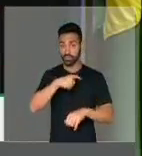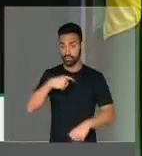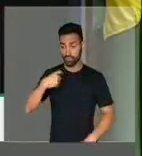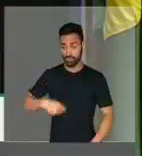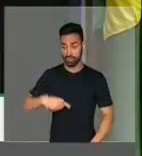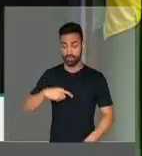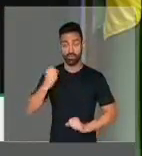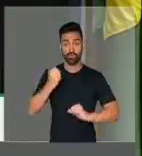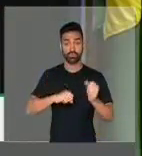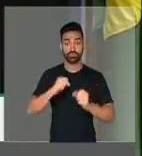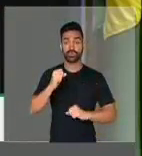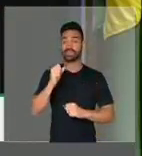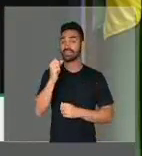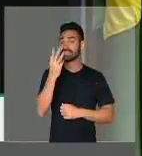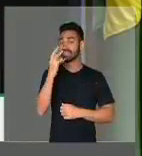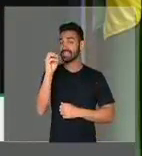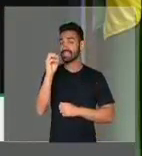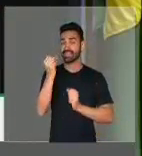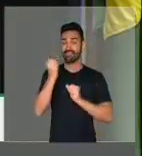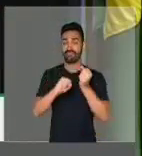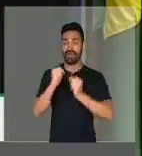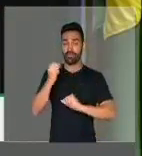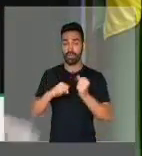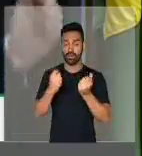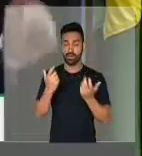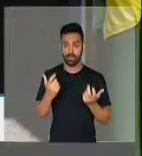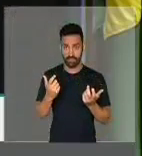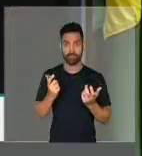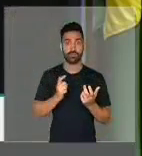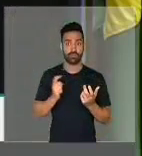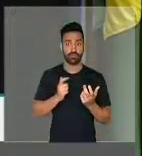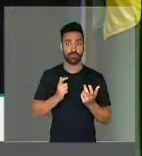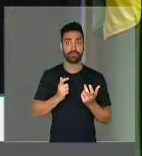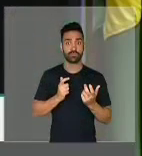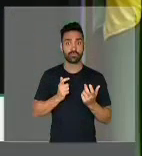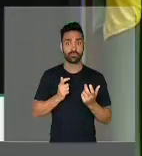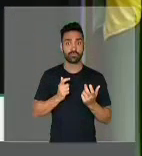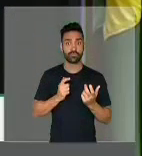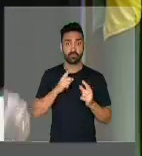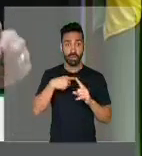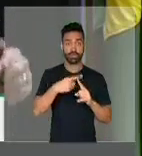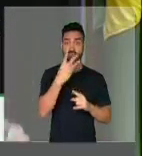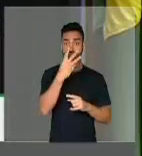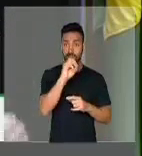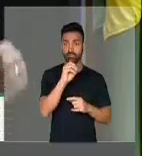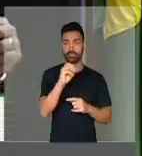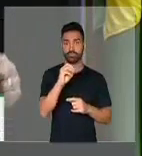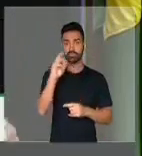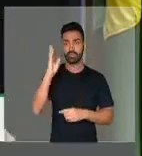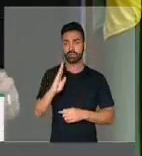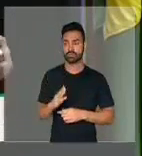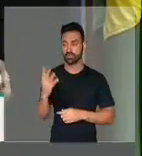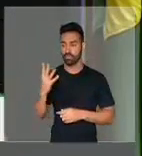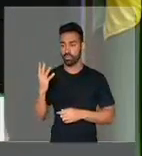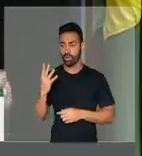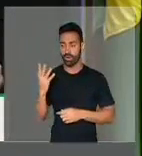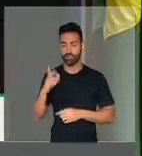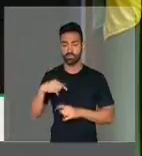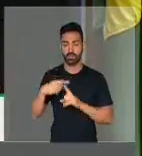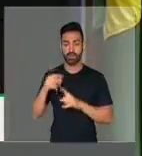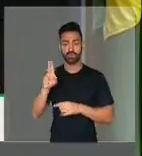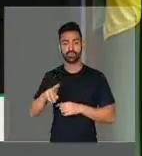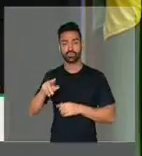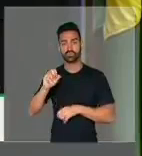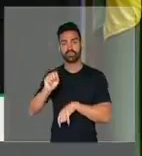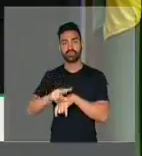30 fábricas de fertilizantes, fora as que já tem. E o Brasil é o quarto consumidor de fertilizante do